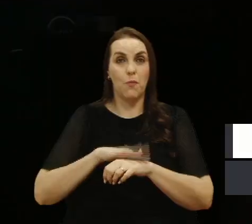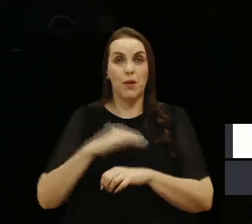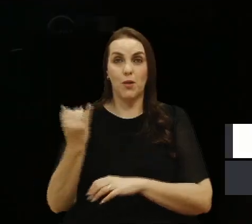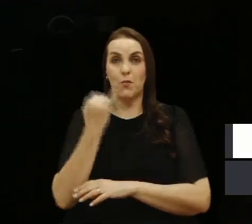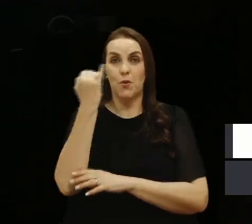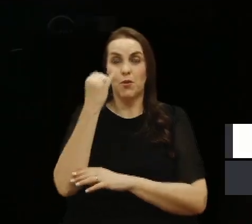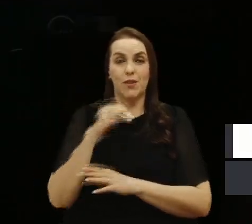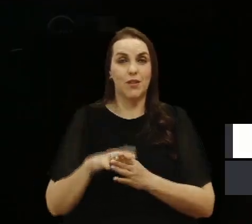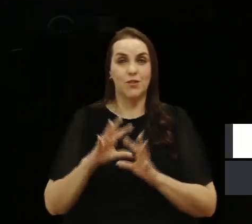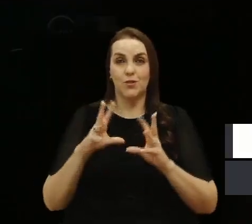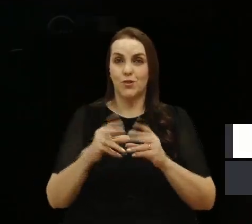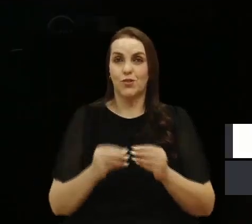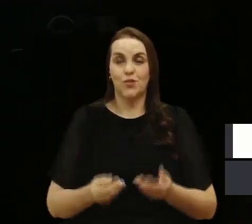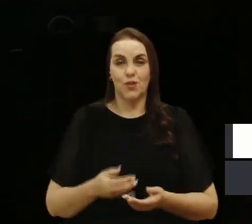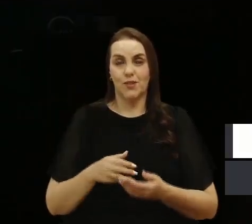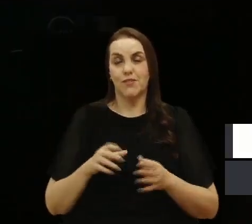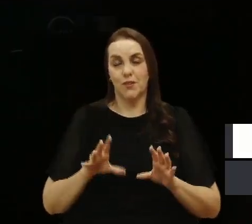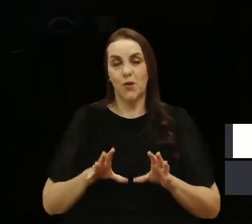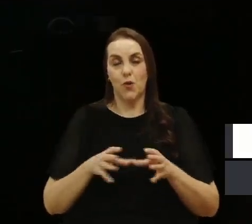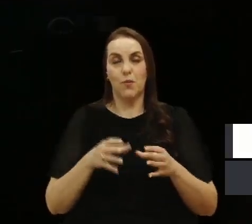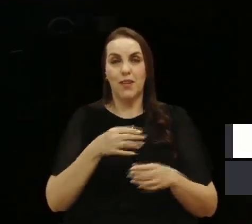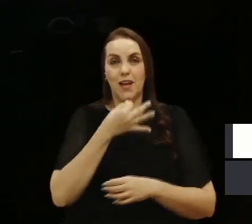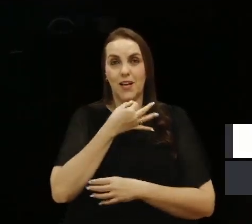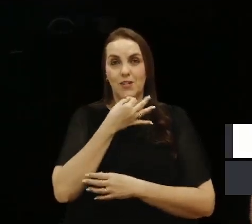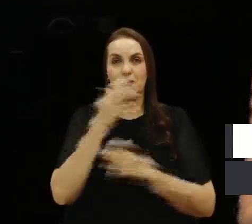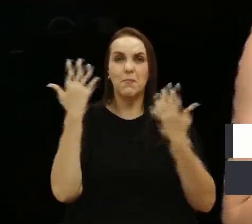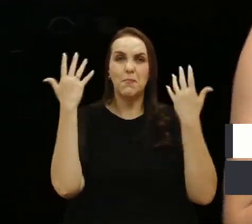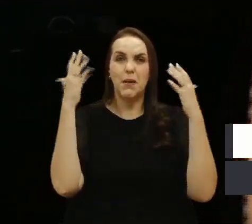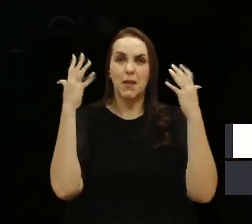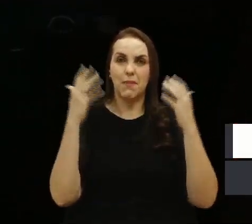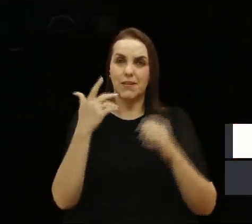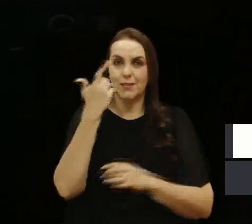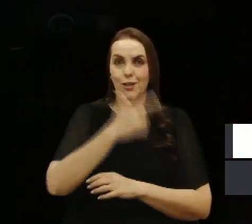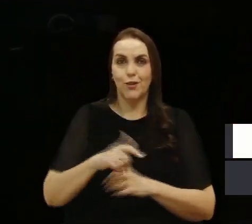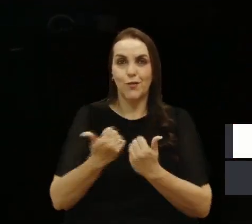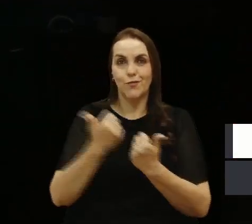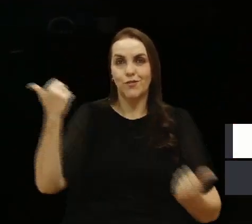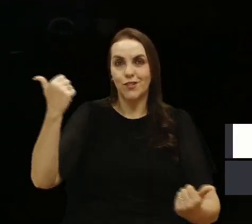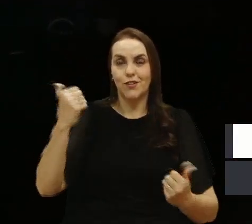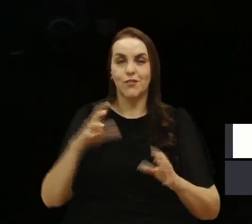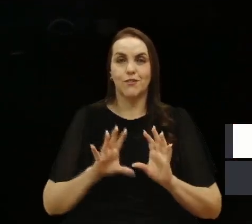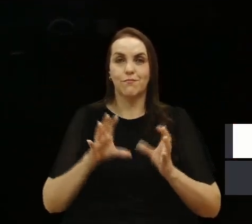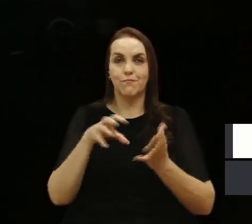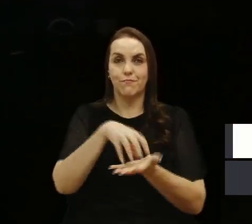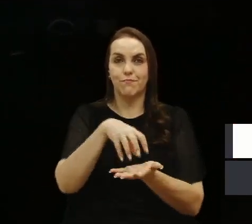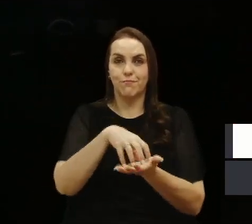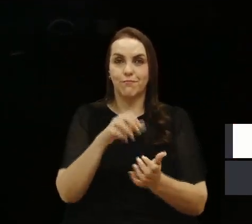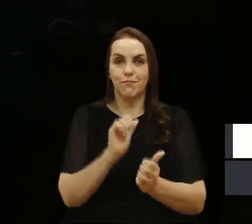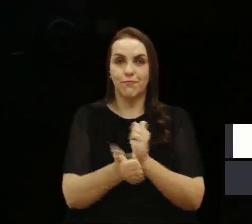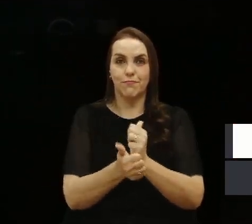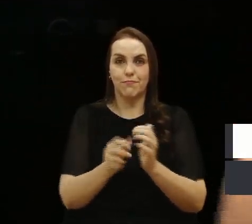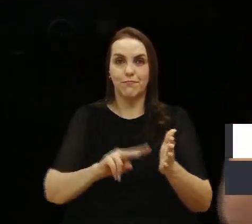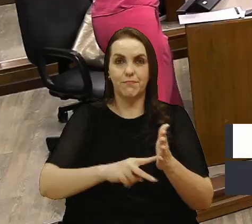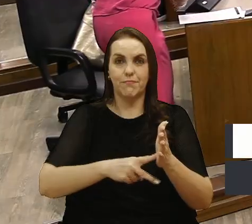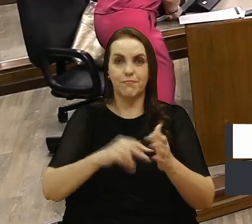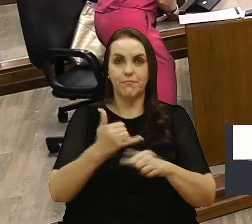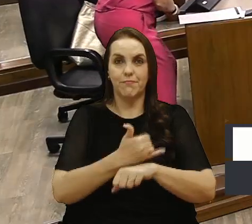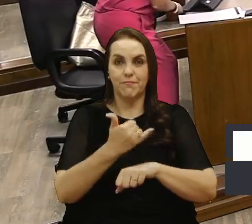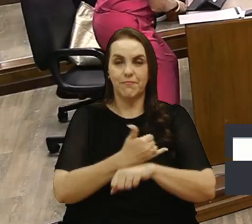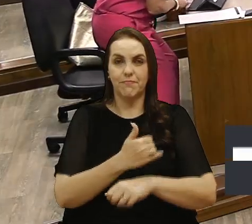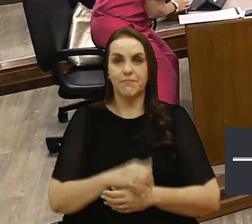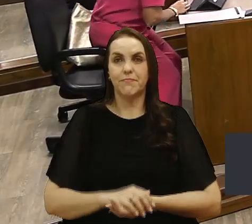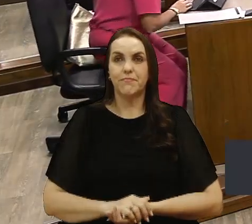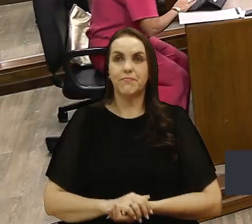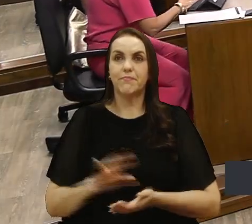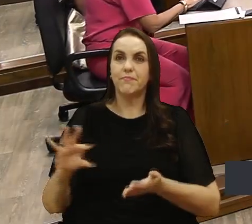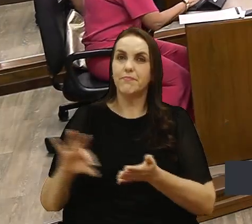toda a comunidade caxiense, então parabenizar mais uma vez os diretores e o Departamento de Esportes dos Sindicatos Metalúrgicos. Obrigado, senhor presidente. Próximo inscrito, o